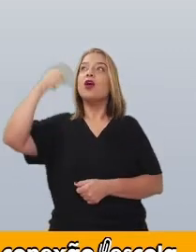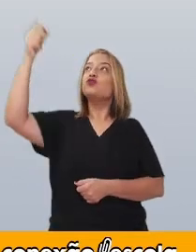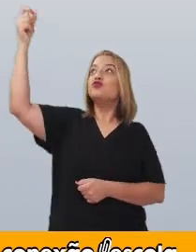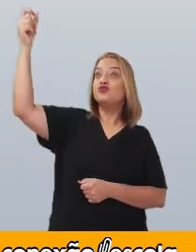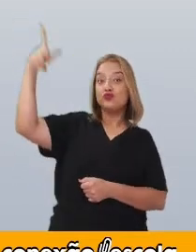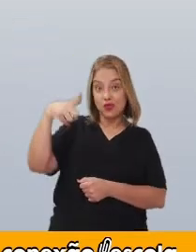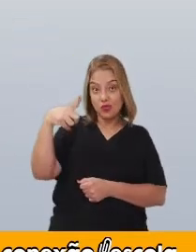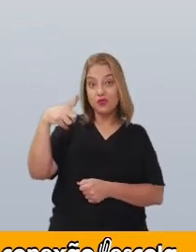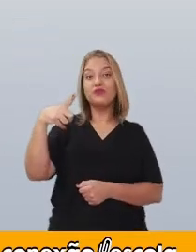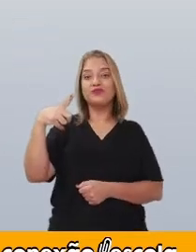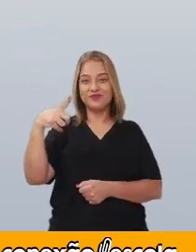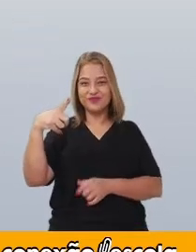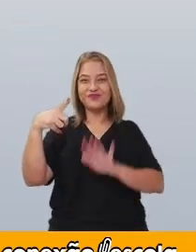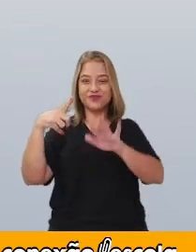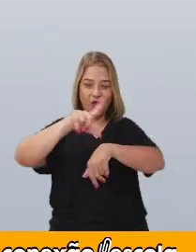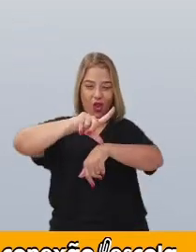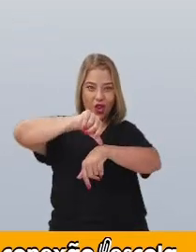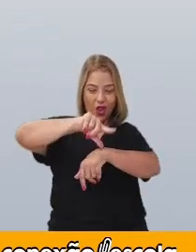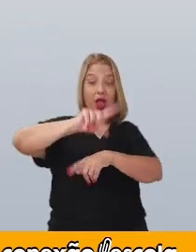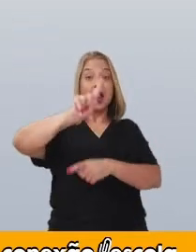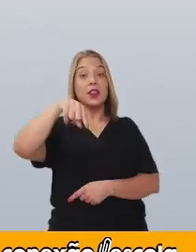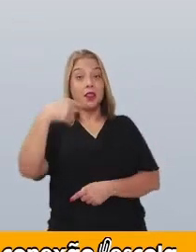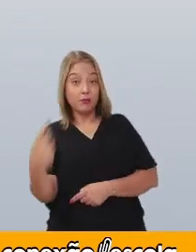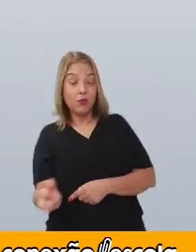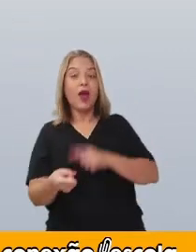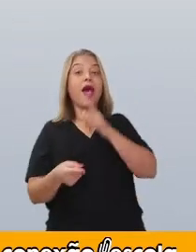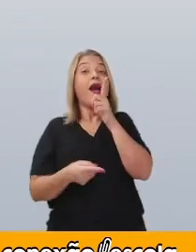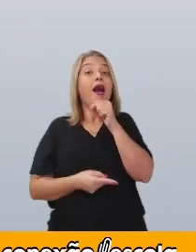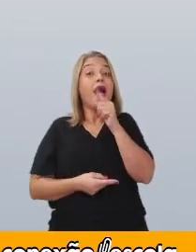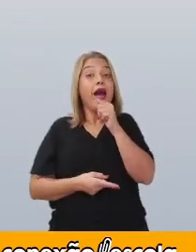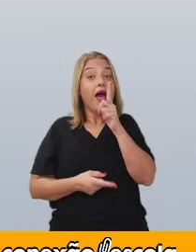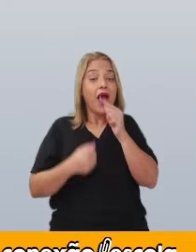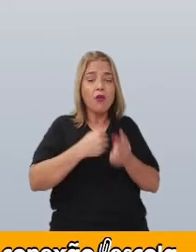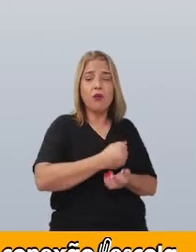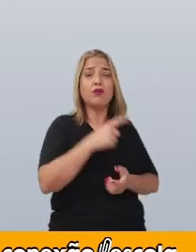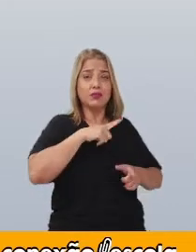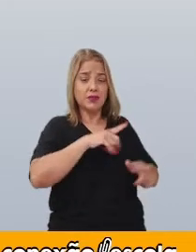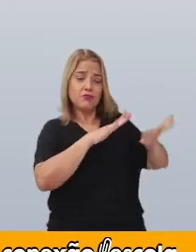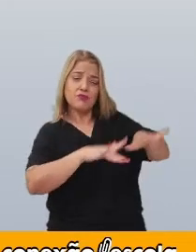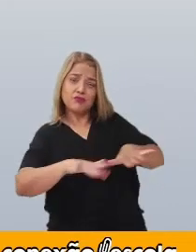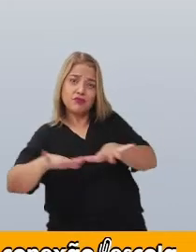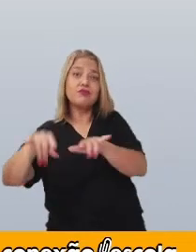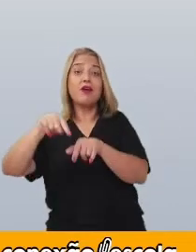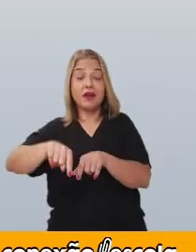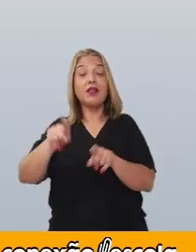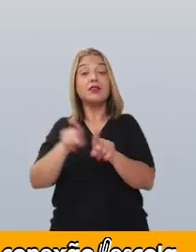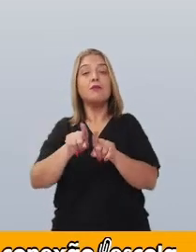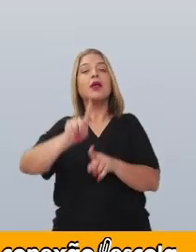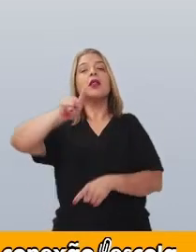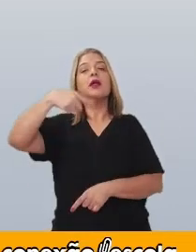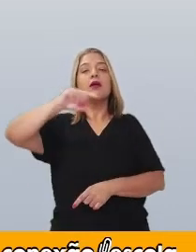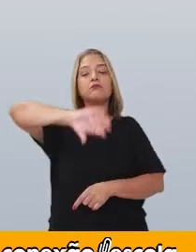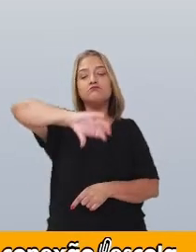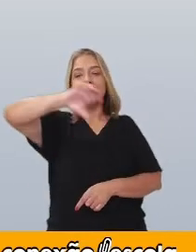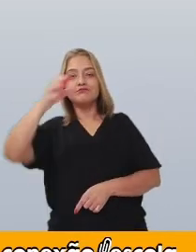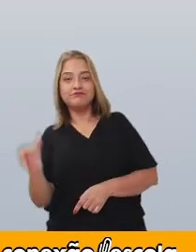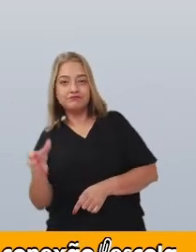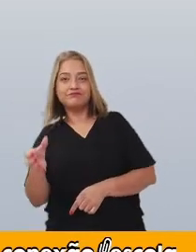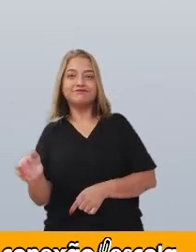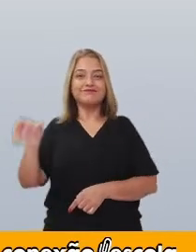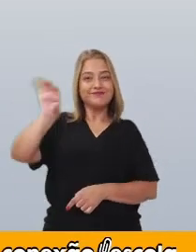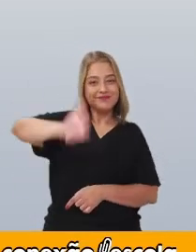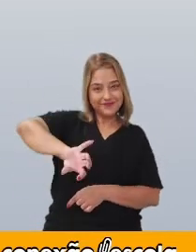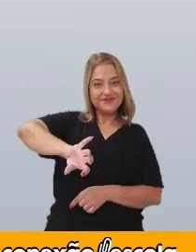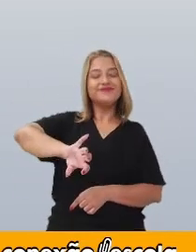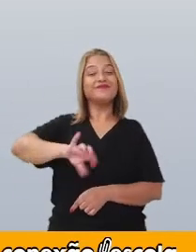sol, depois o relógio de água e a ampulheta. Com o